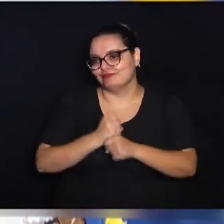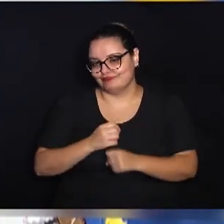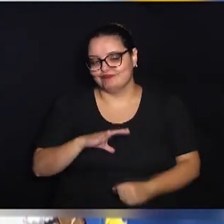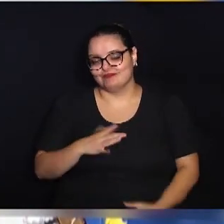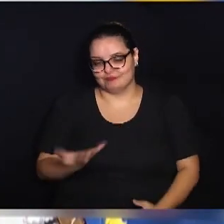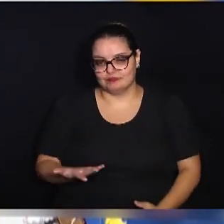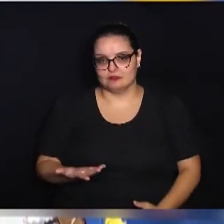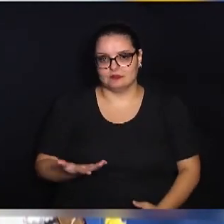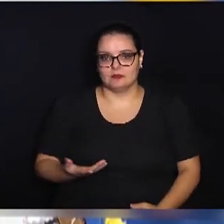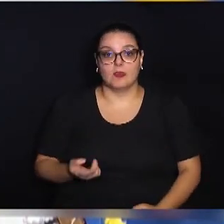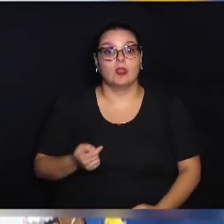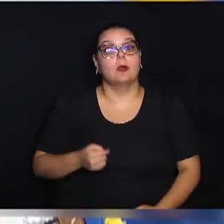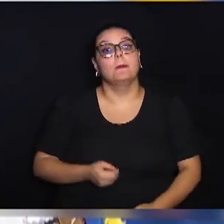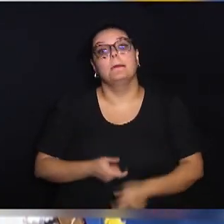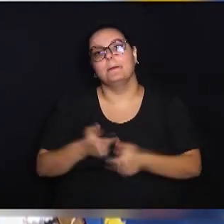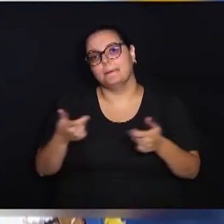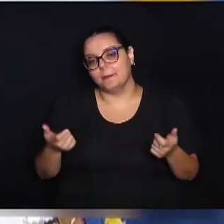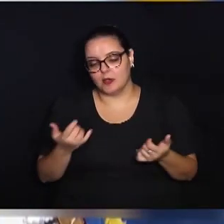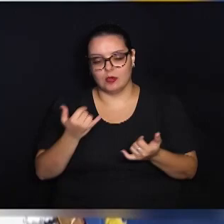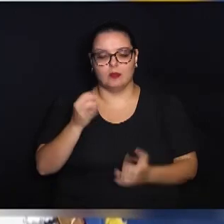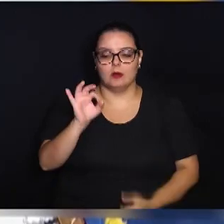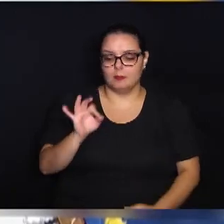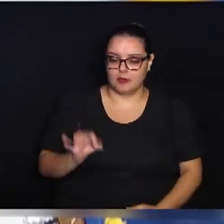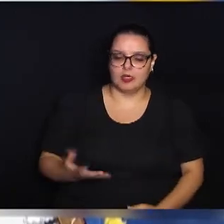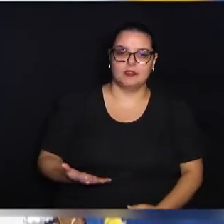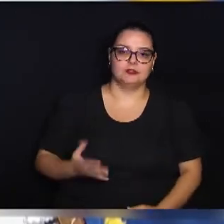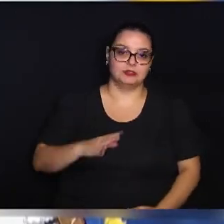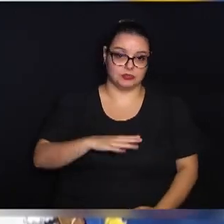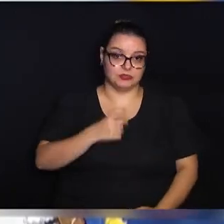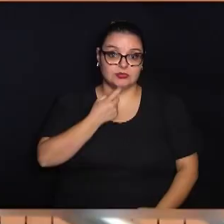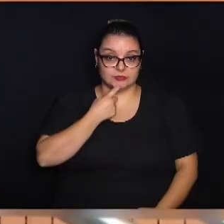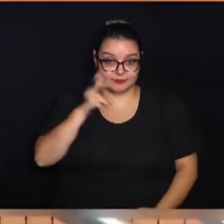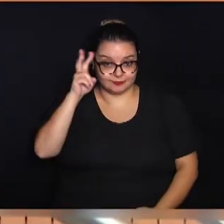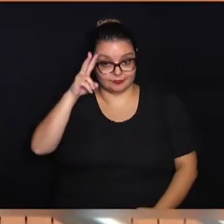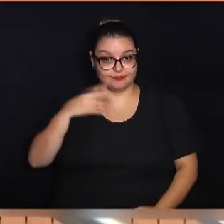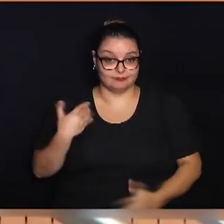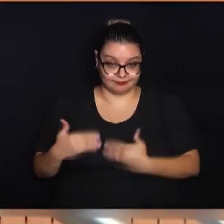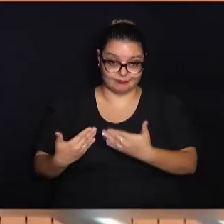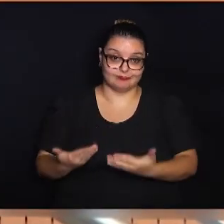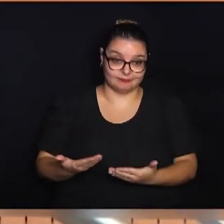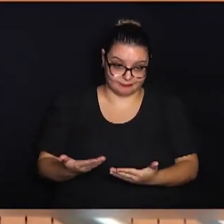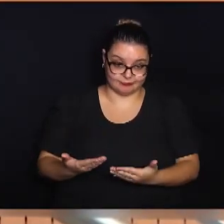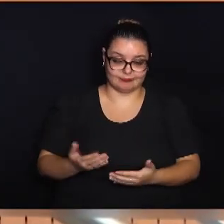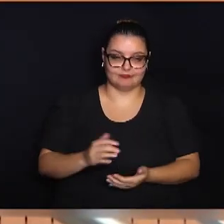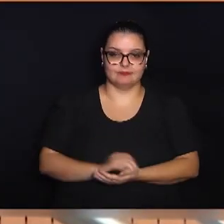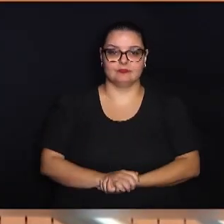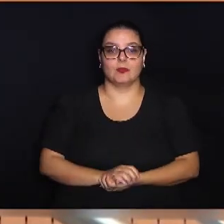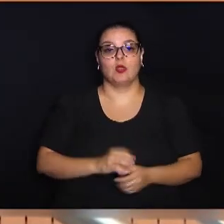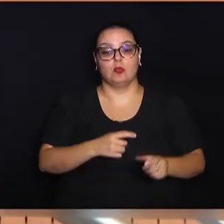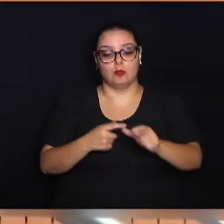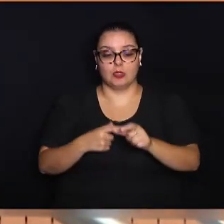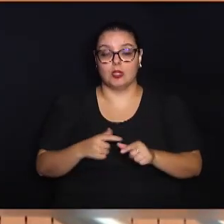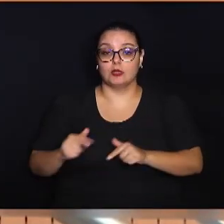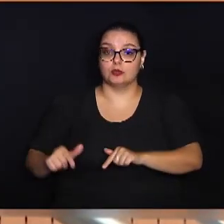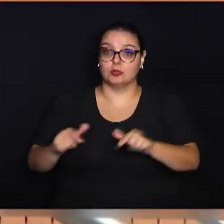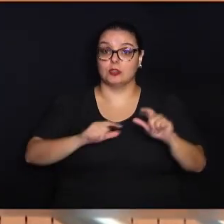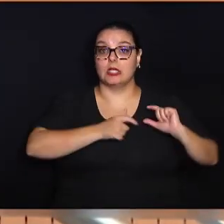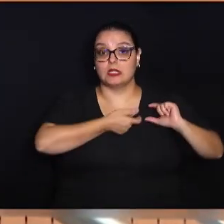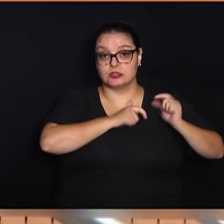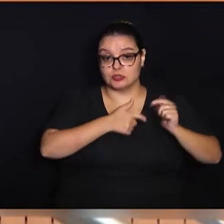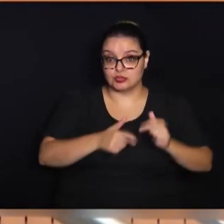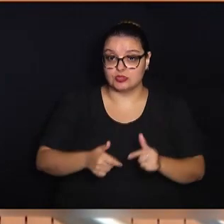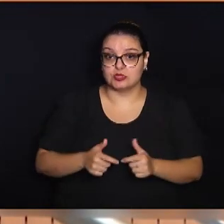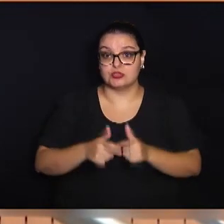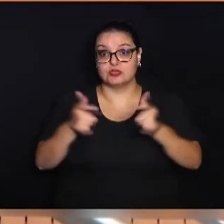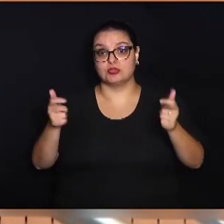sabe que boa parte da história de Campinas foi marcada por esse processo. O HQ reúne histórias de locais, de tradições e de